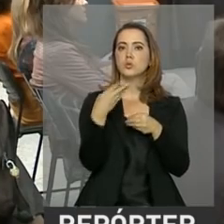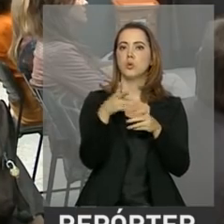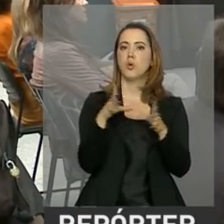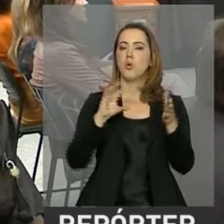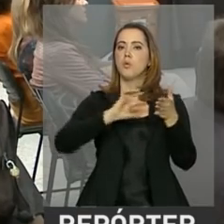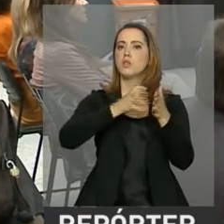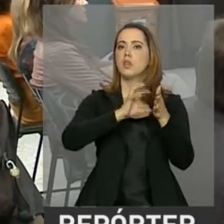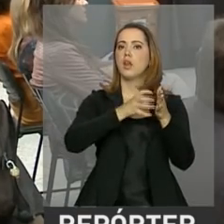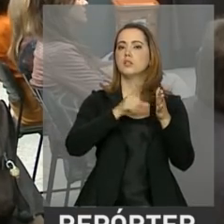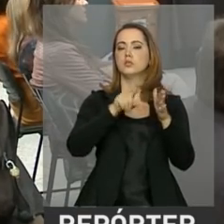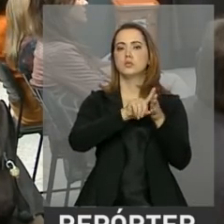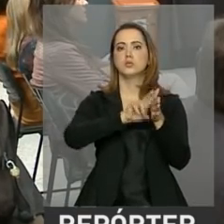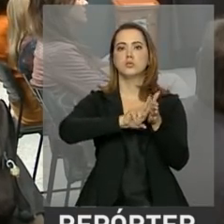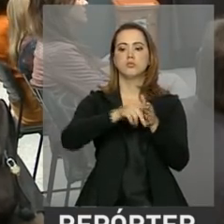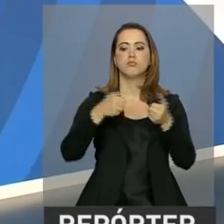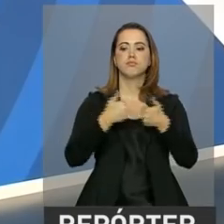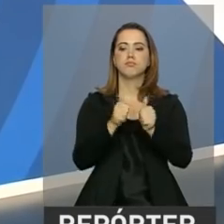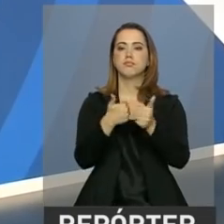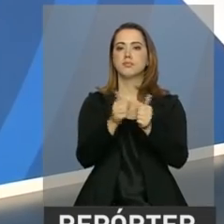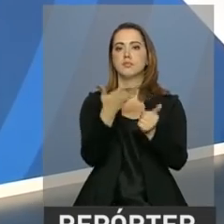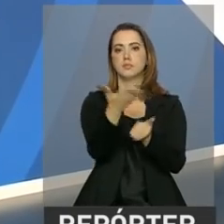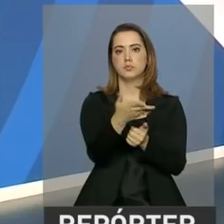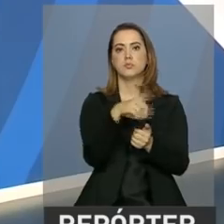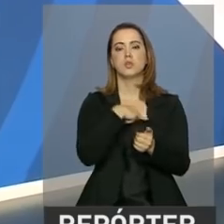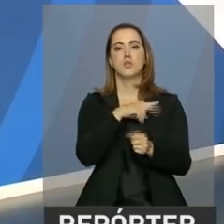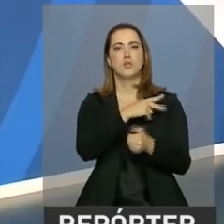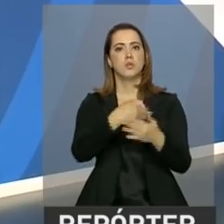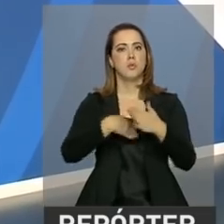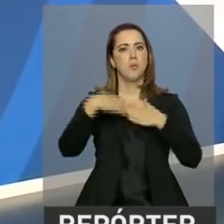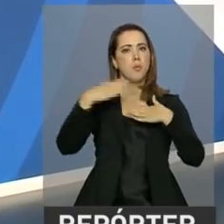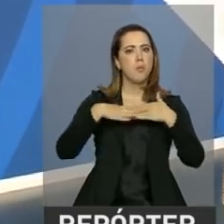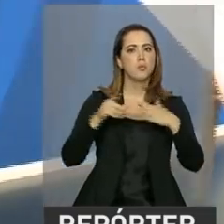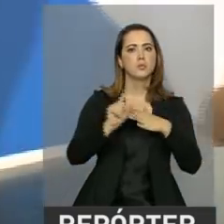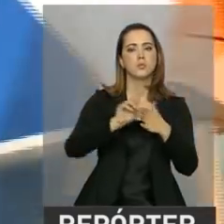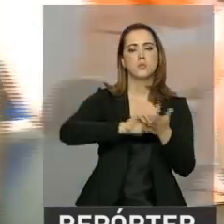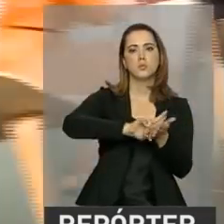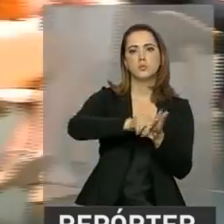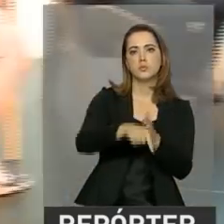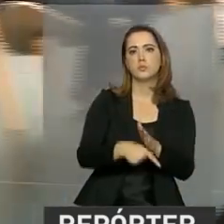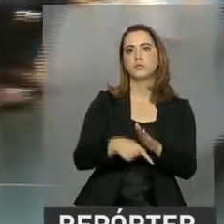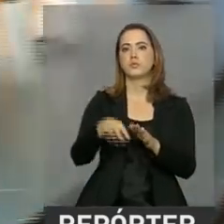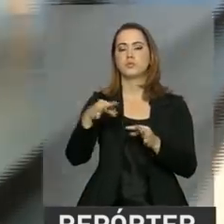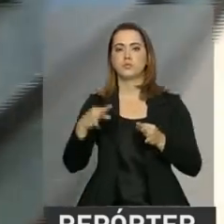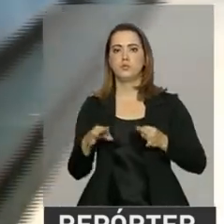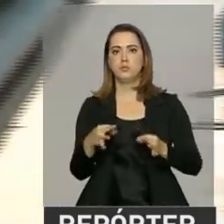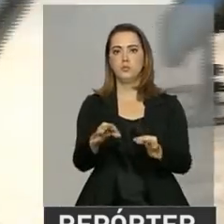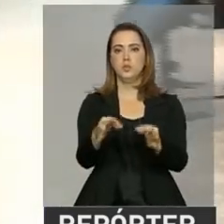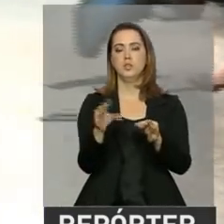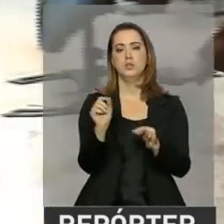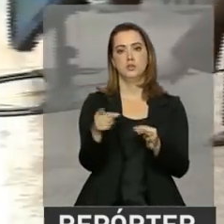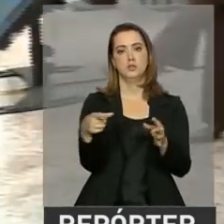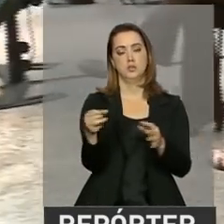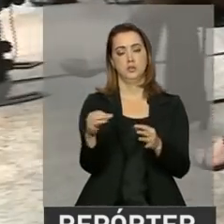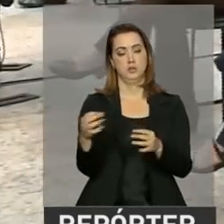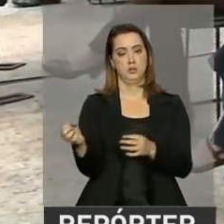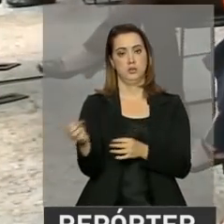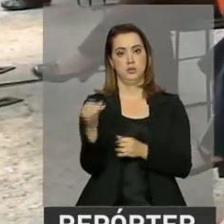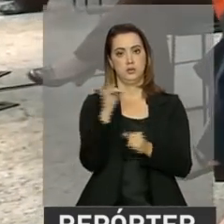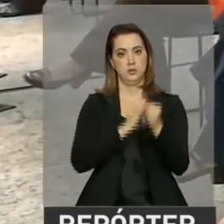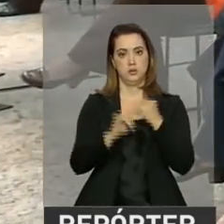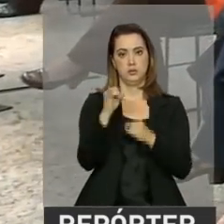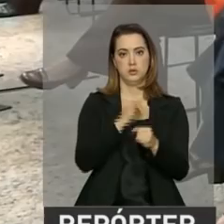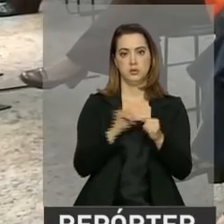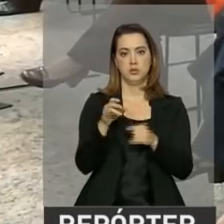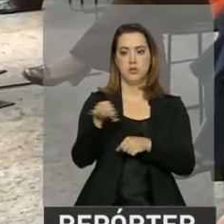dados até soluções de mobilidade. Participaram profissionais de tecnologia da informação, arquitetos e urbanistas e representantes da